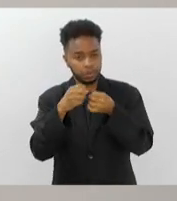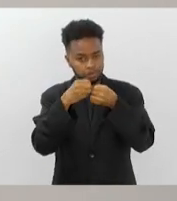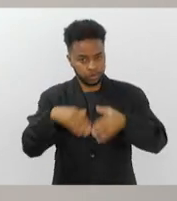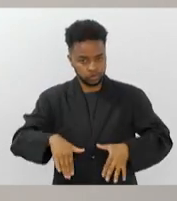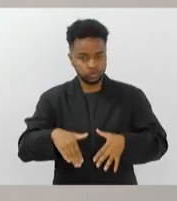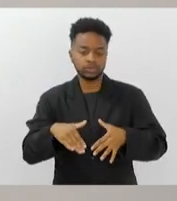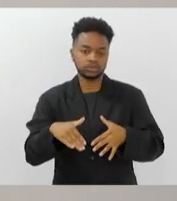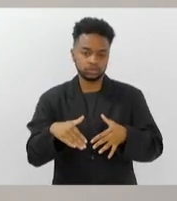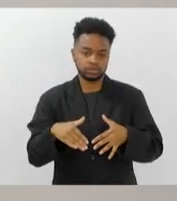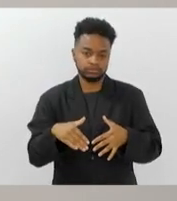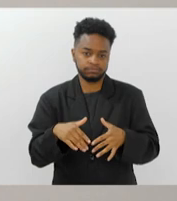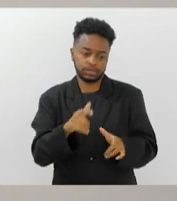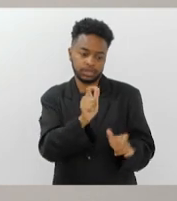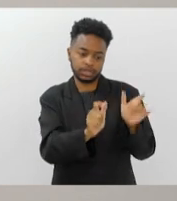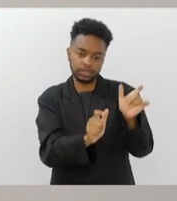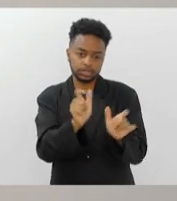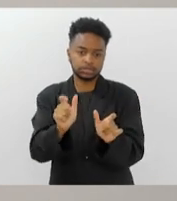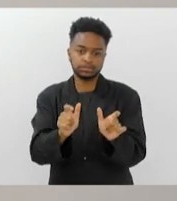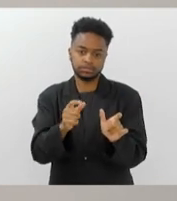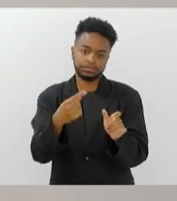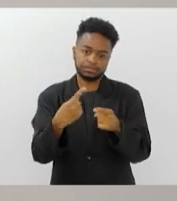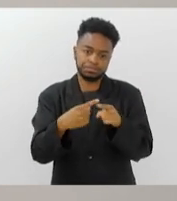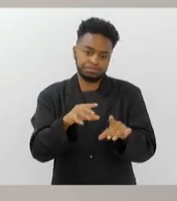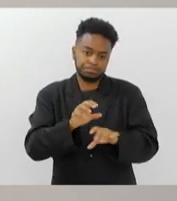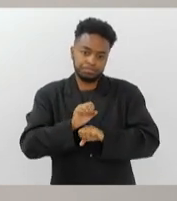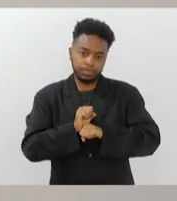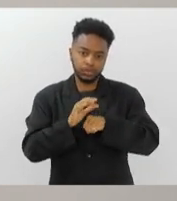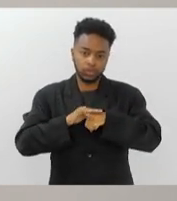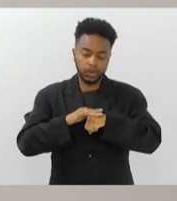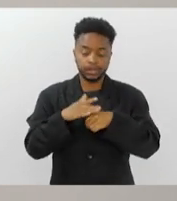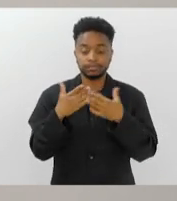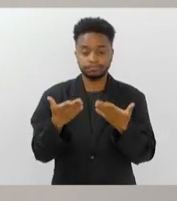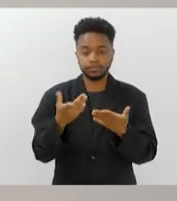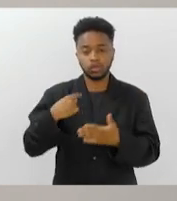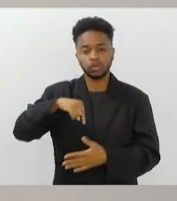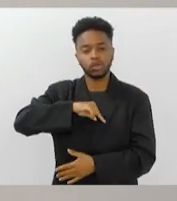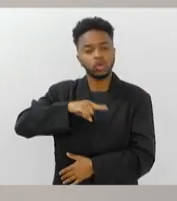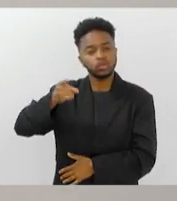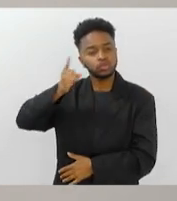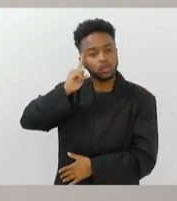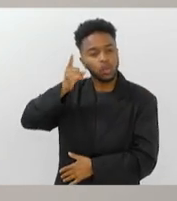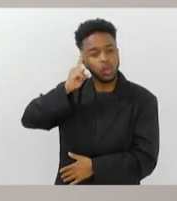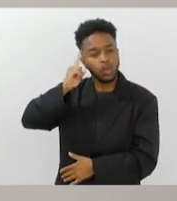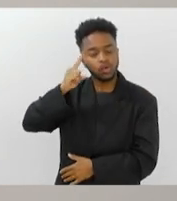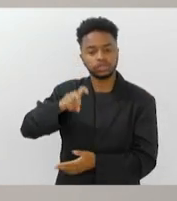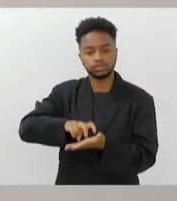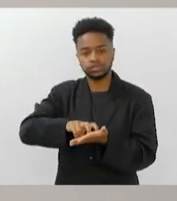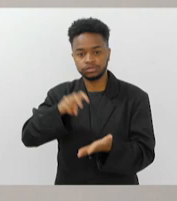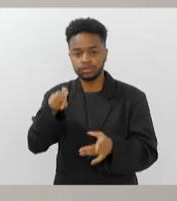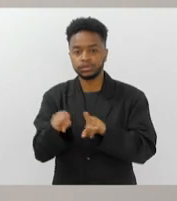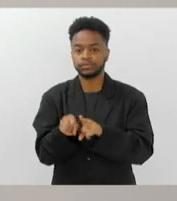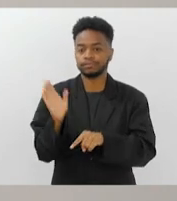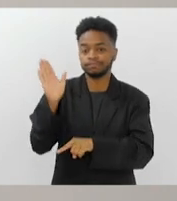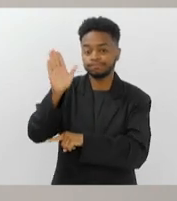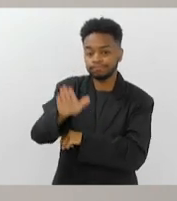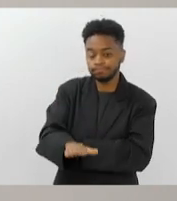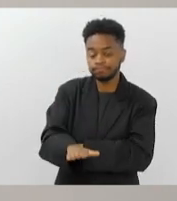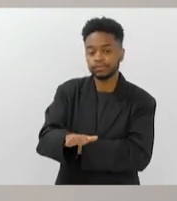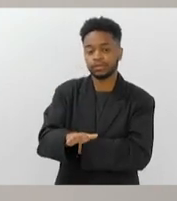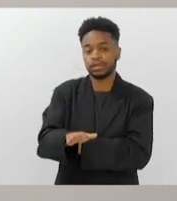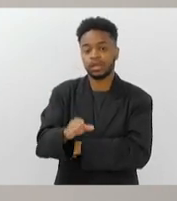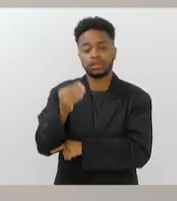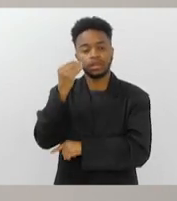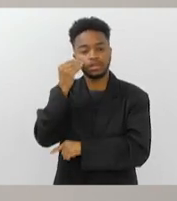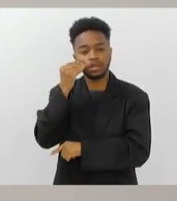danos para esses pacientes e é a gente tem reunido todos os dias de manhã e de tarde para